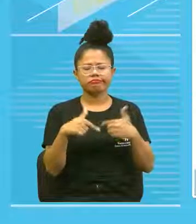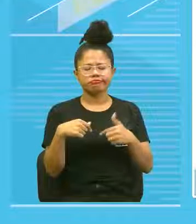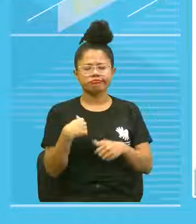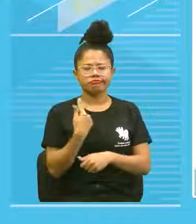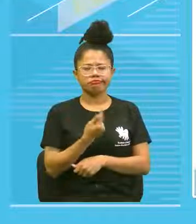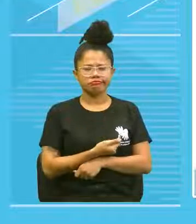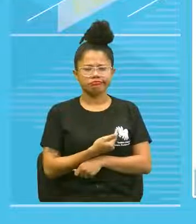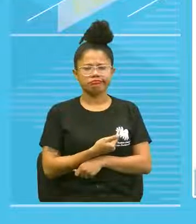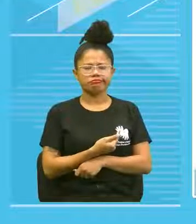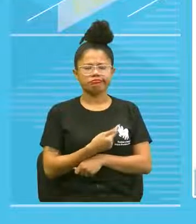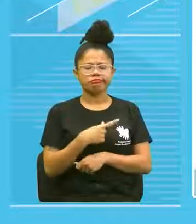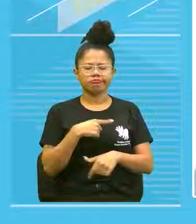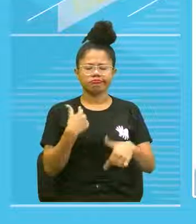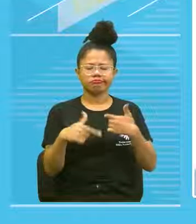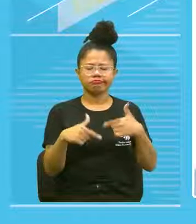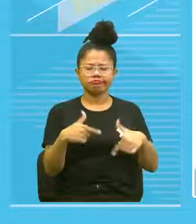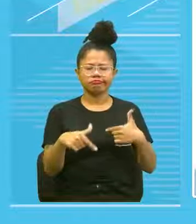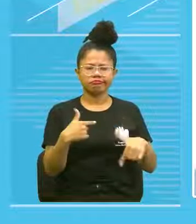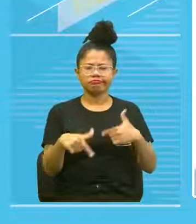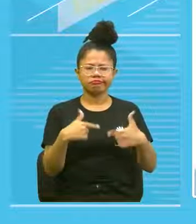gera emprego no campo